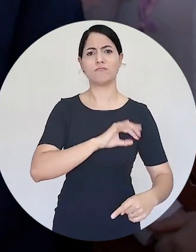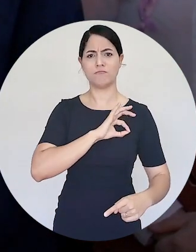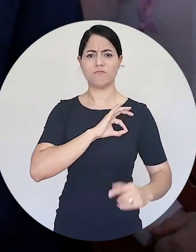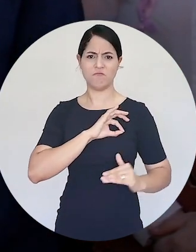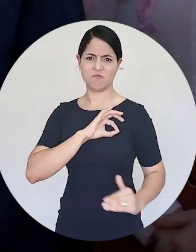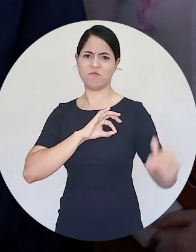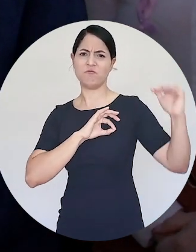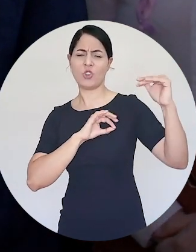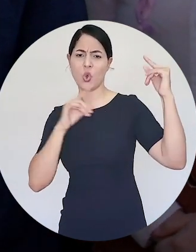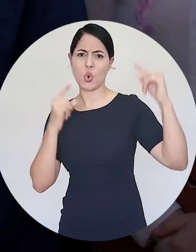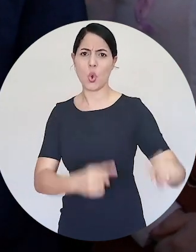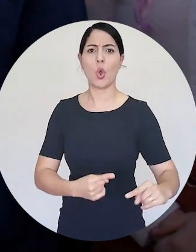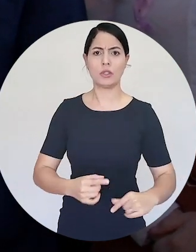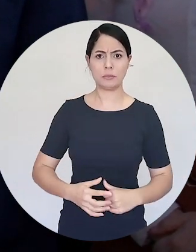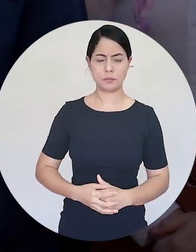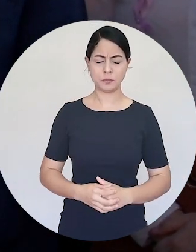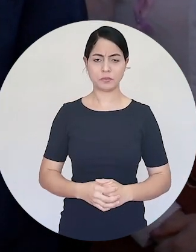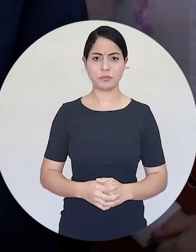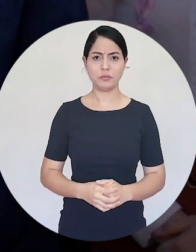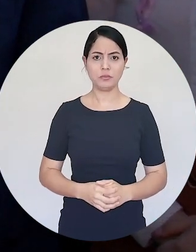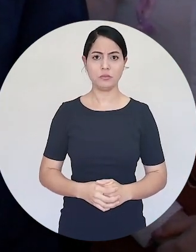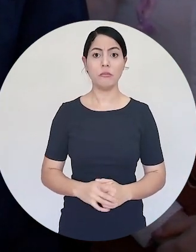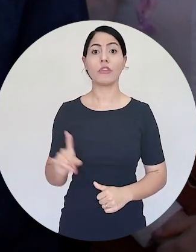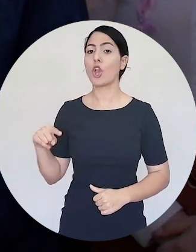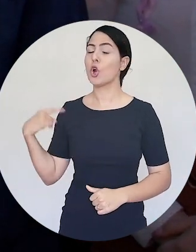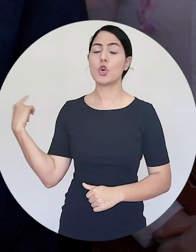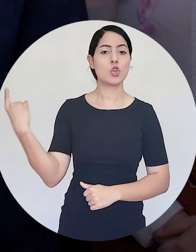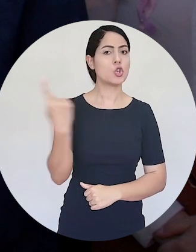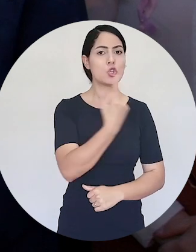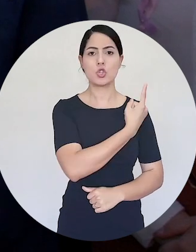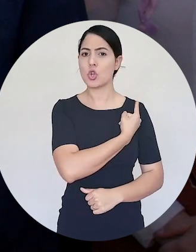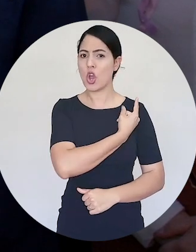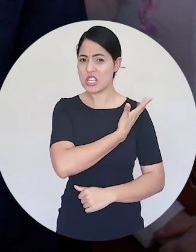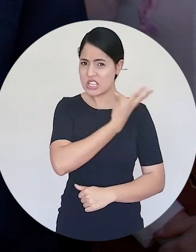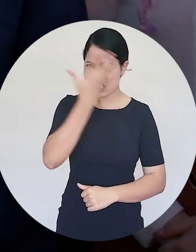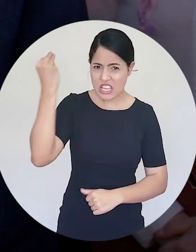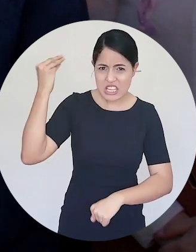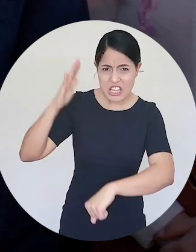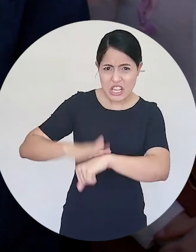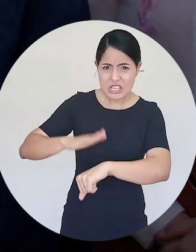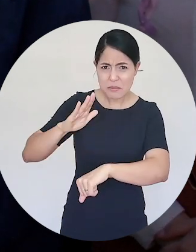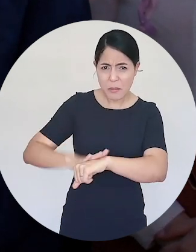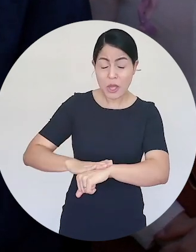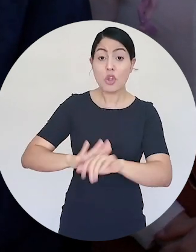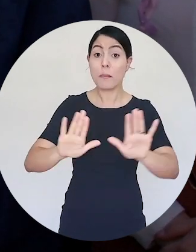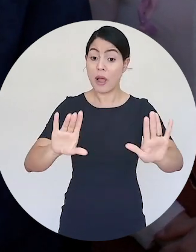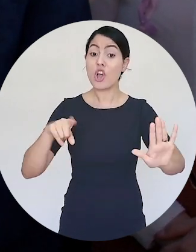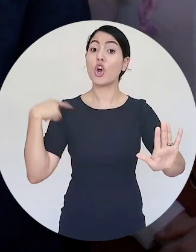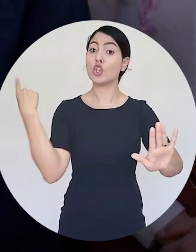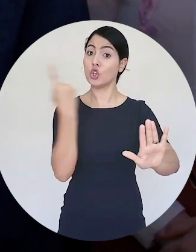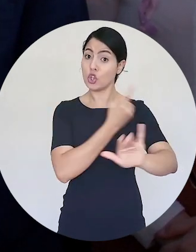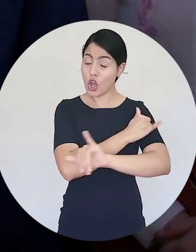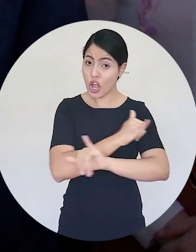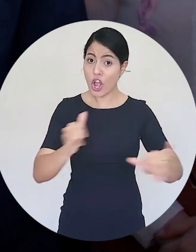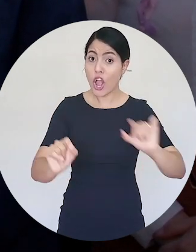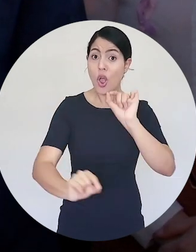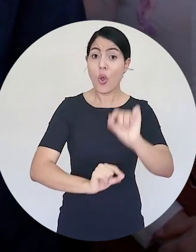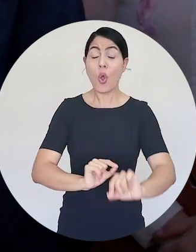a luta contra o autoritarismo. Nós não vamos esquecer, e digo